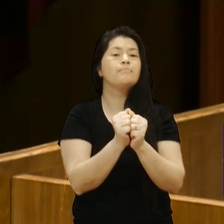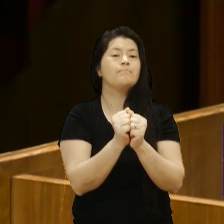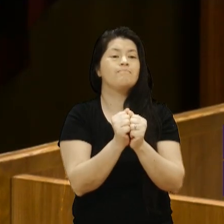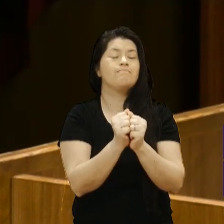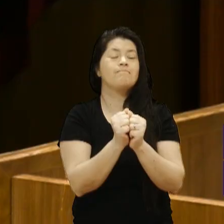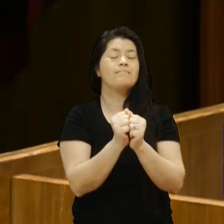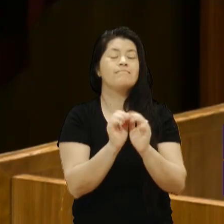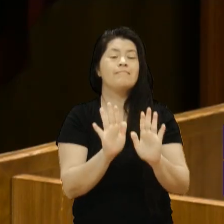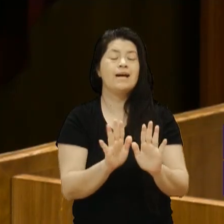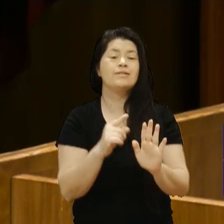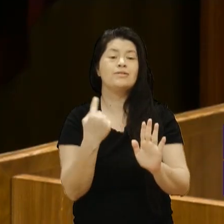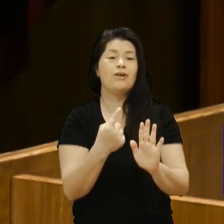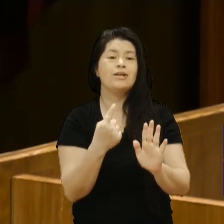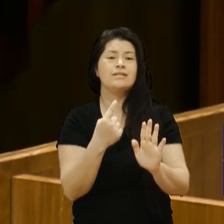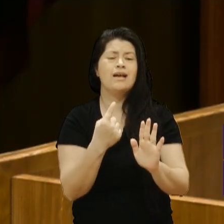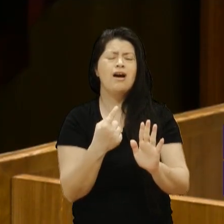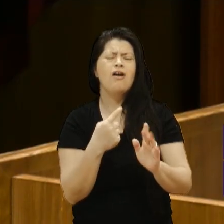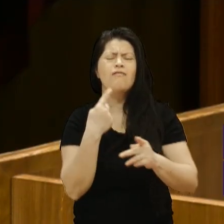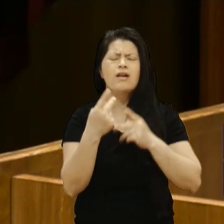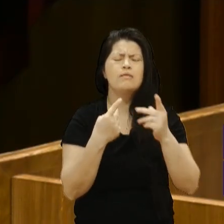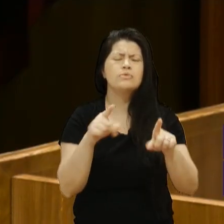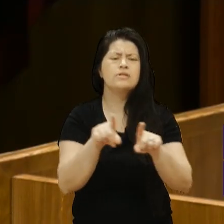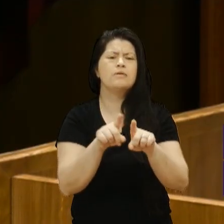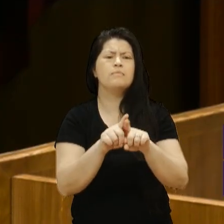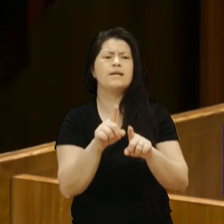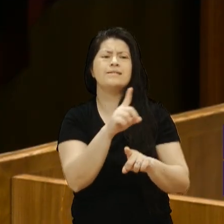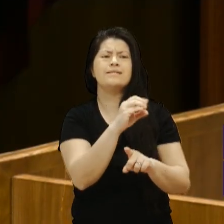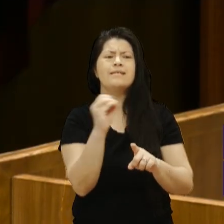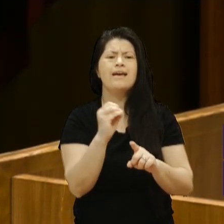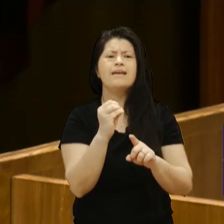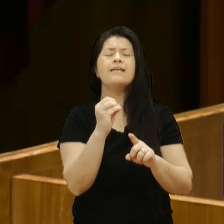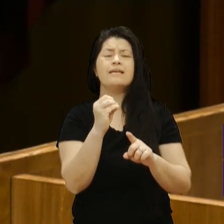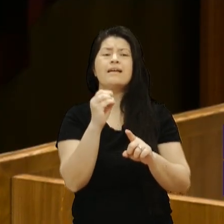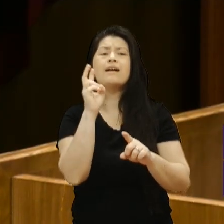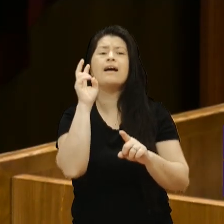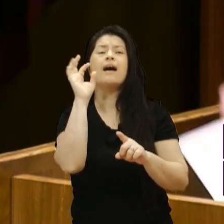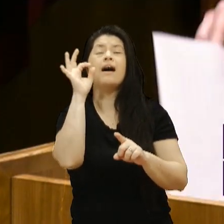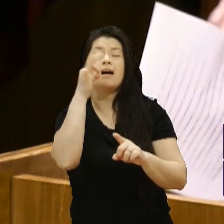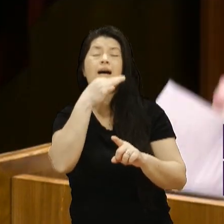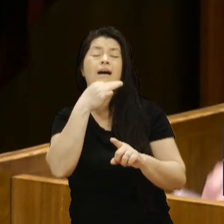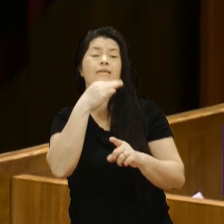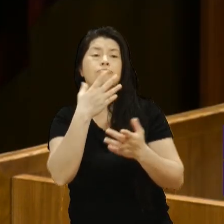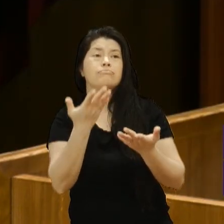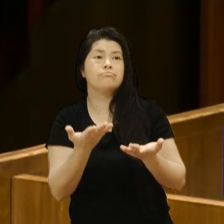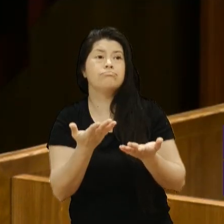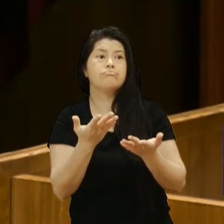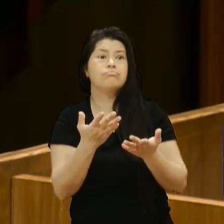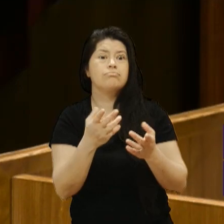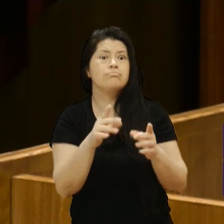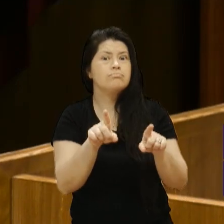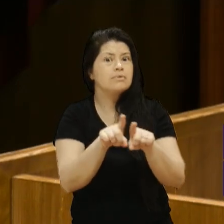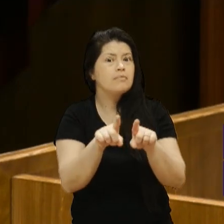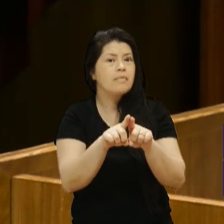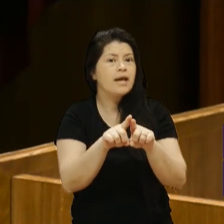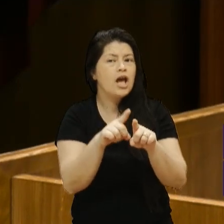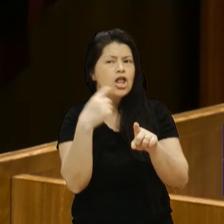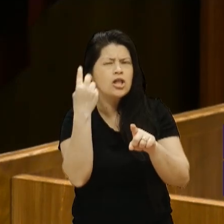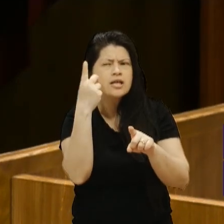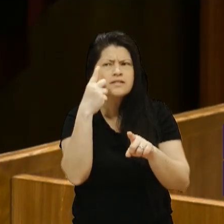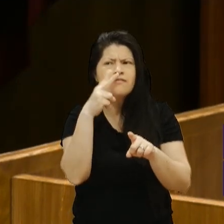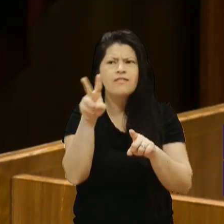de dizer que durante esses 100 anos, a história de Caxias do Sul também passou pela Rossi. Vimos nossa cidade